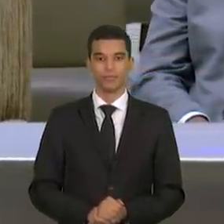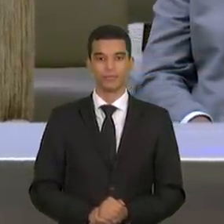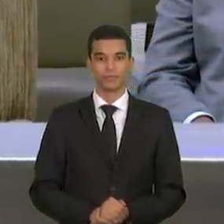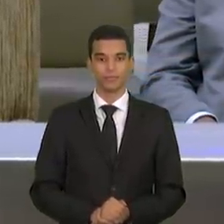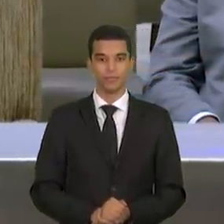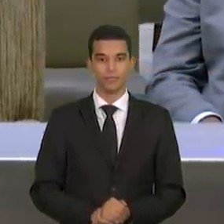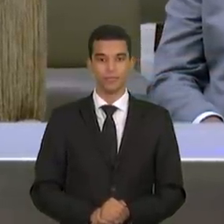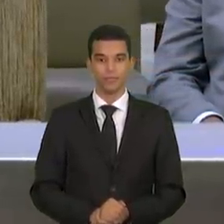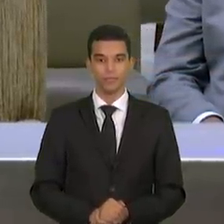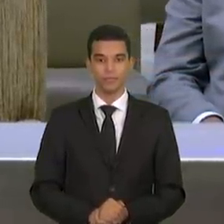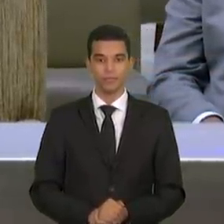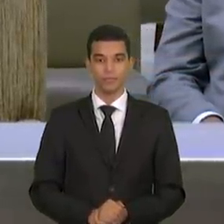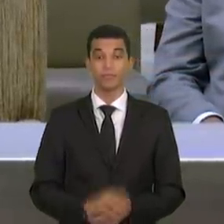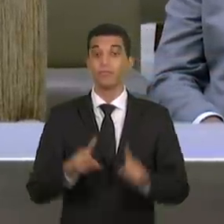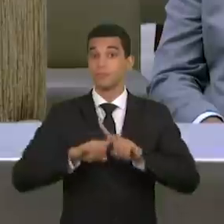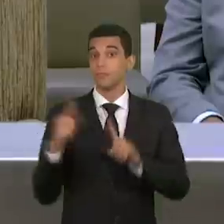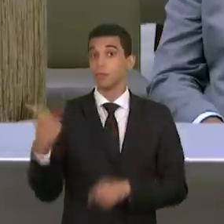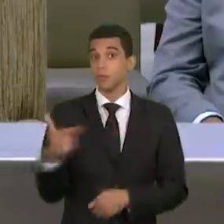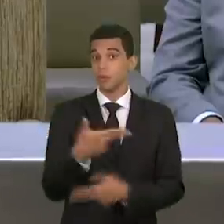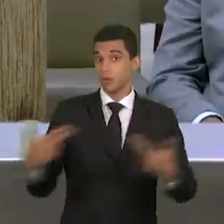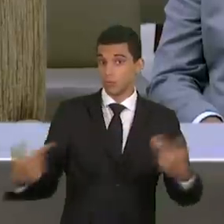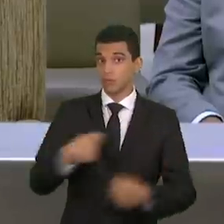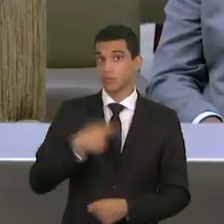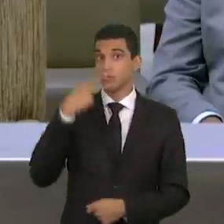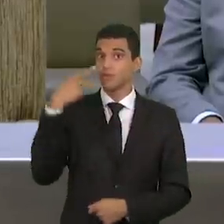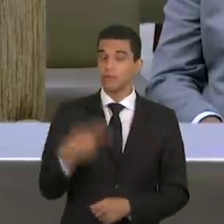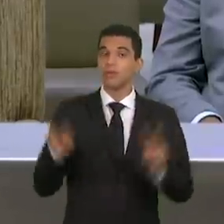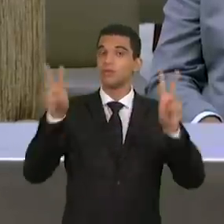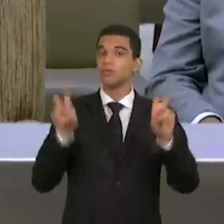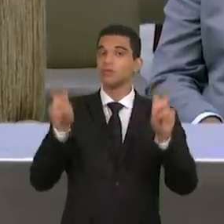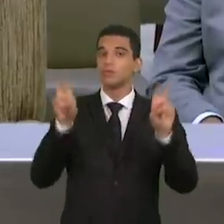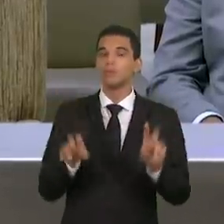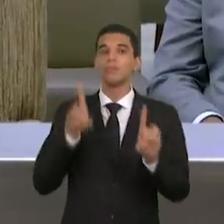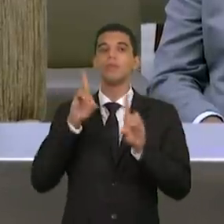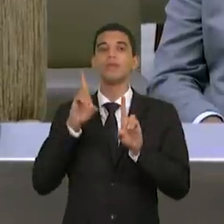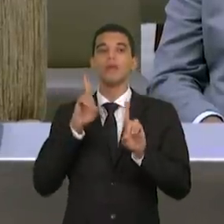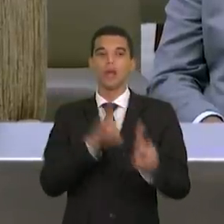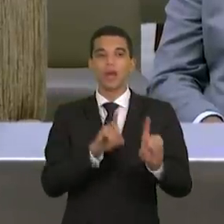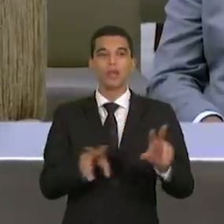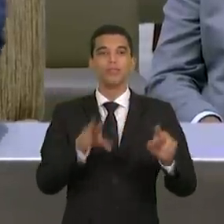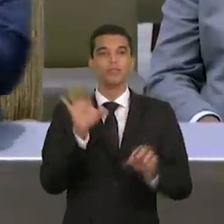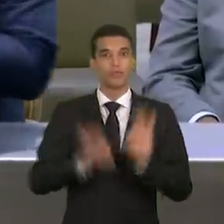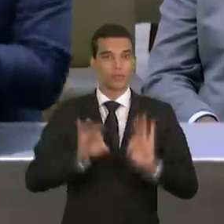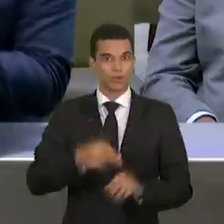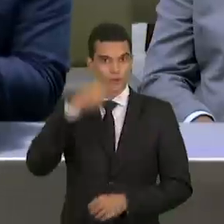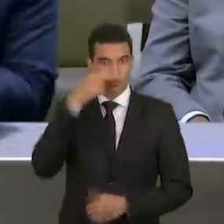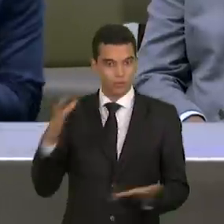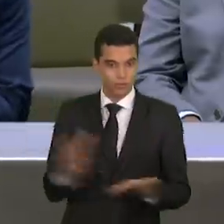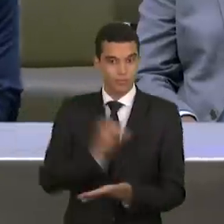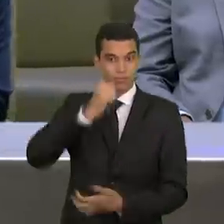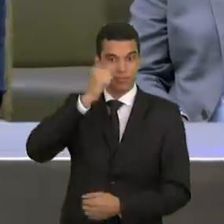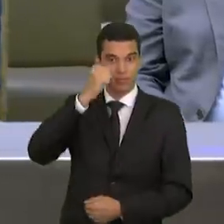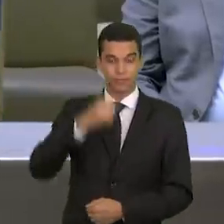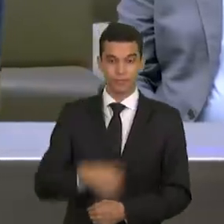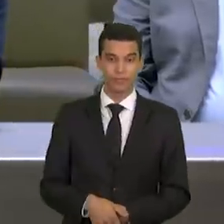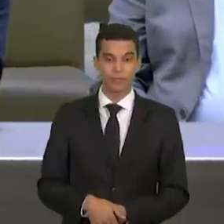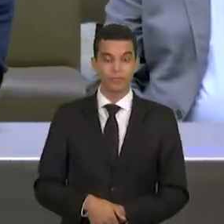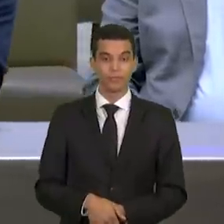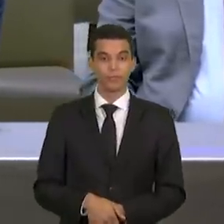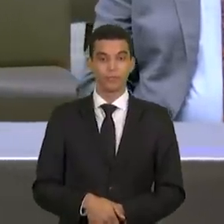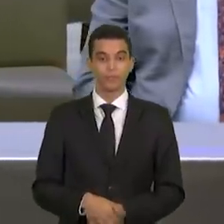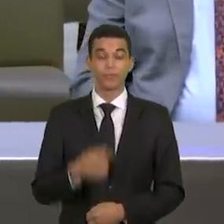Mas deixa eu adiantar aqui uma outra coisa sobre a doutrina da preparação para o arrebatamento. Já falei convosco sobre